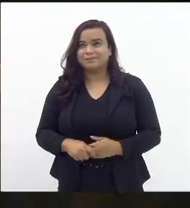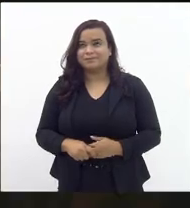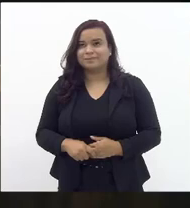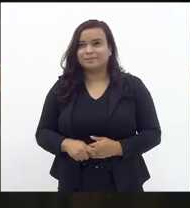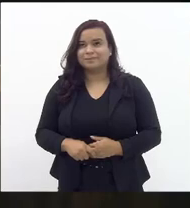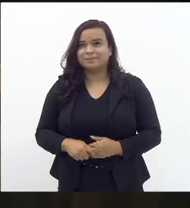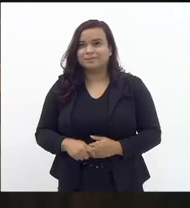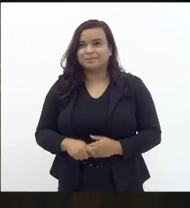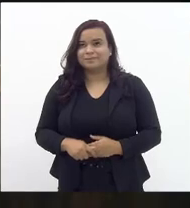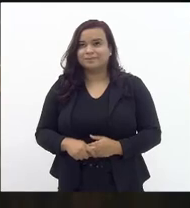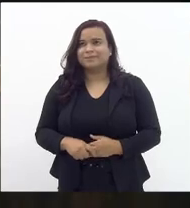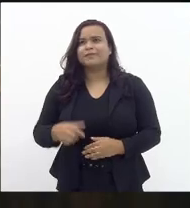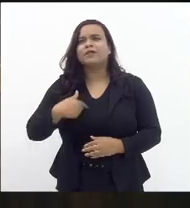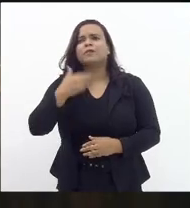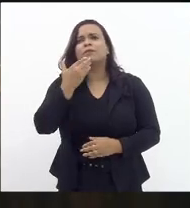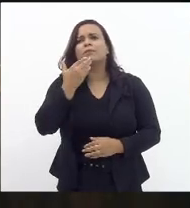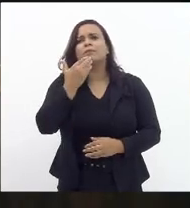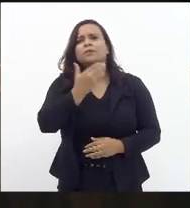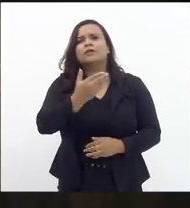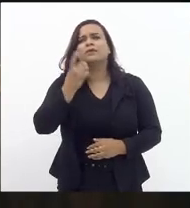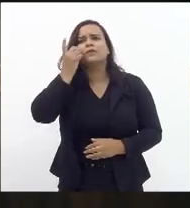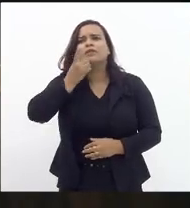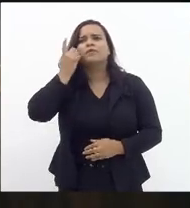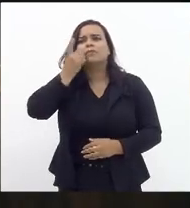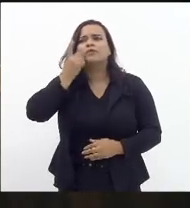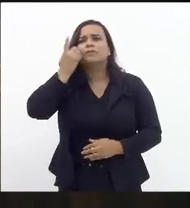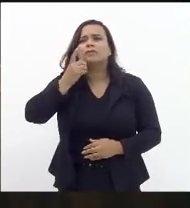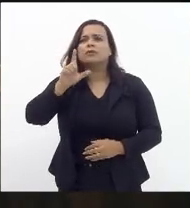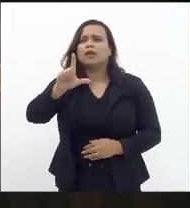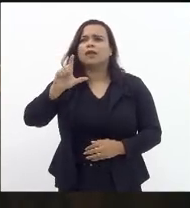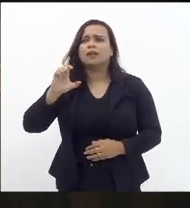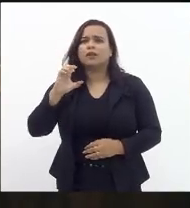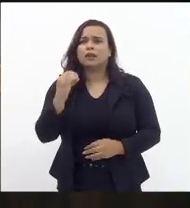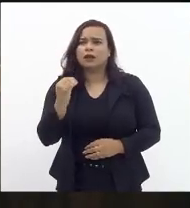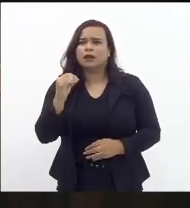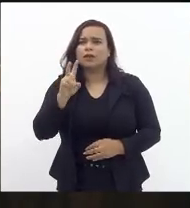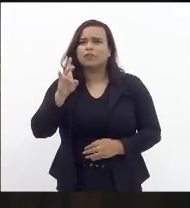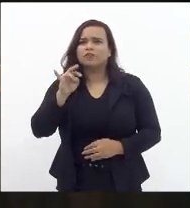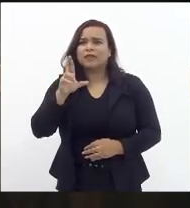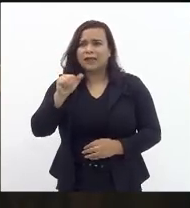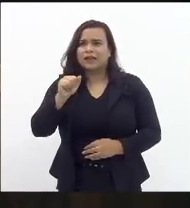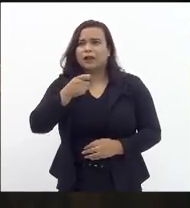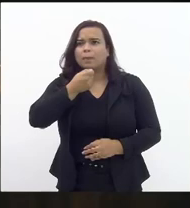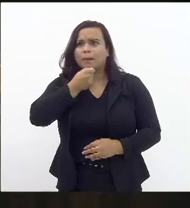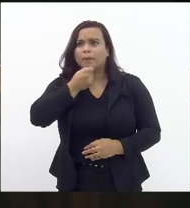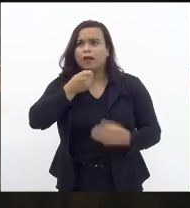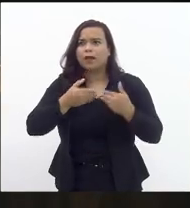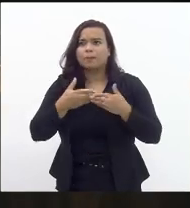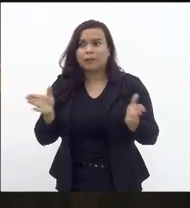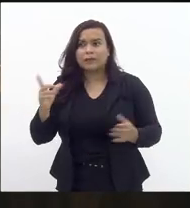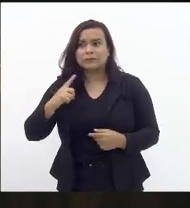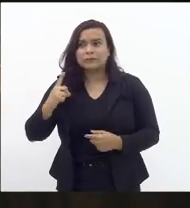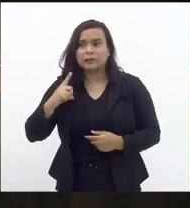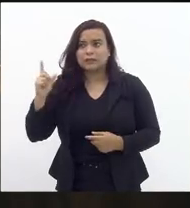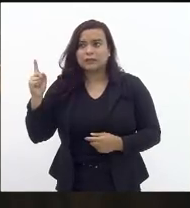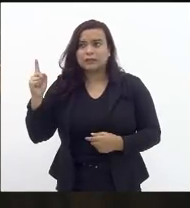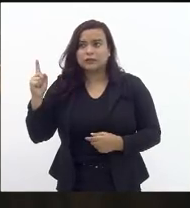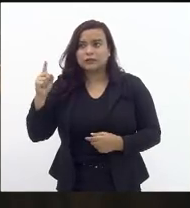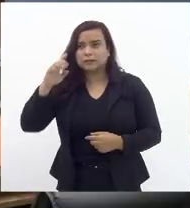criado. Eu pediria ao deputado Léo Vieira, seu microfone está aberto.